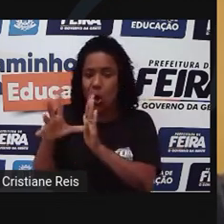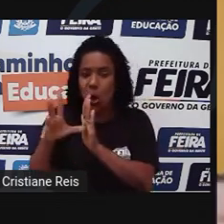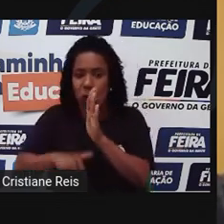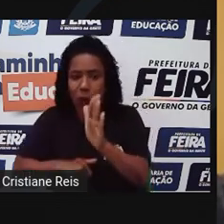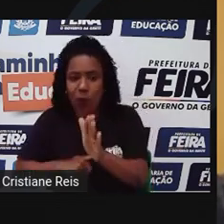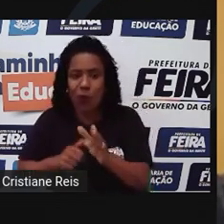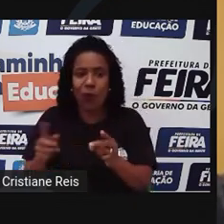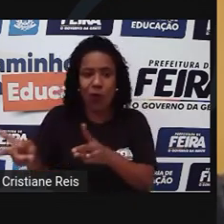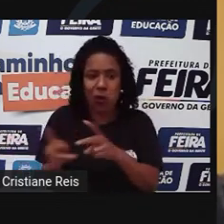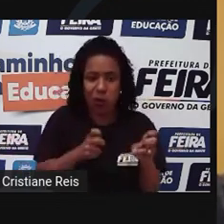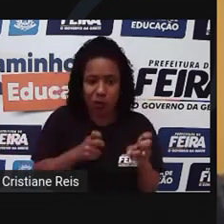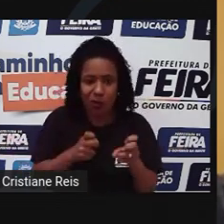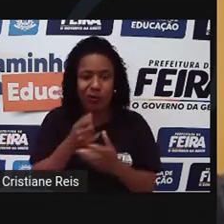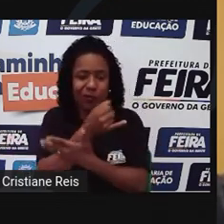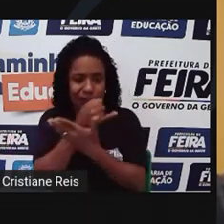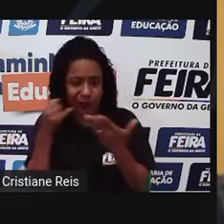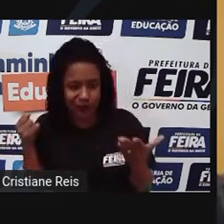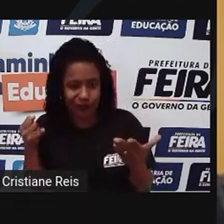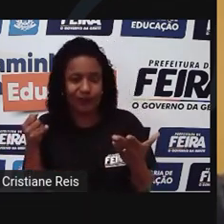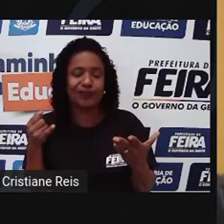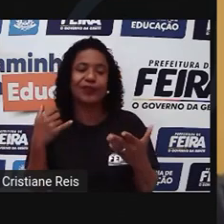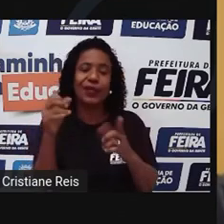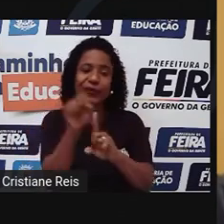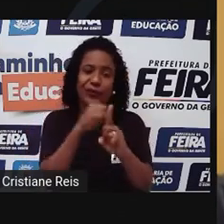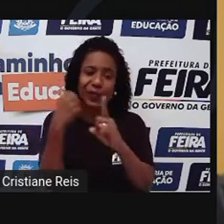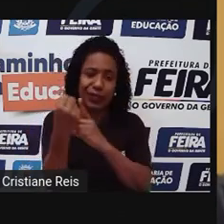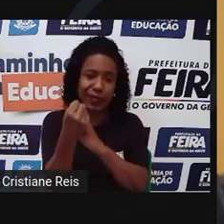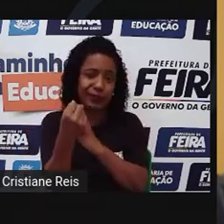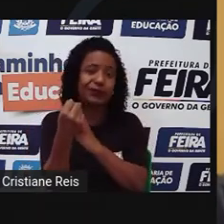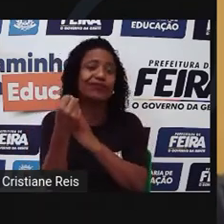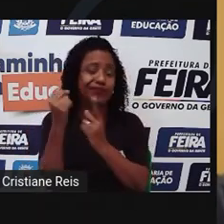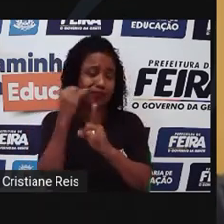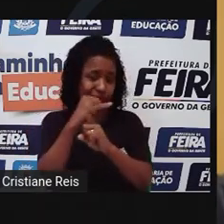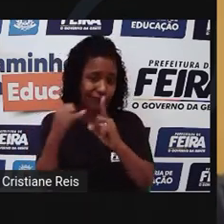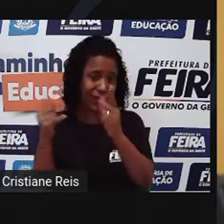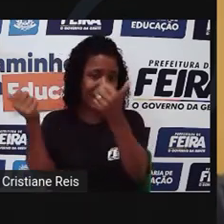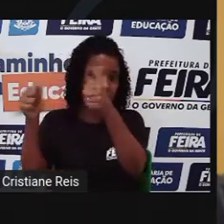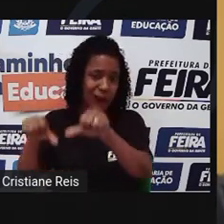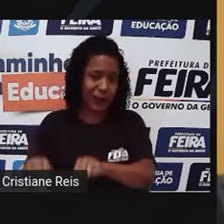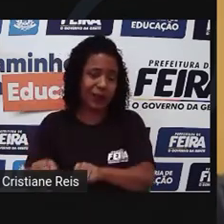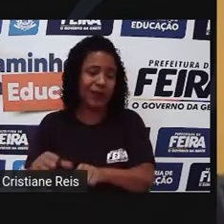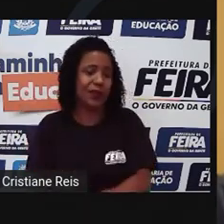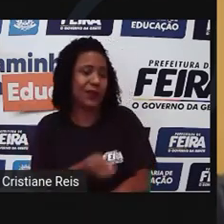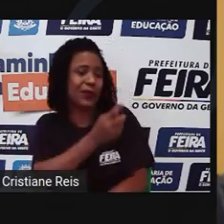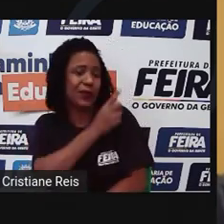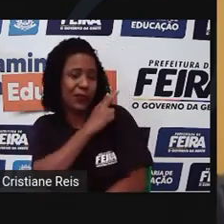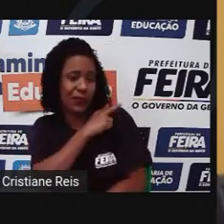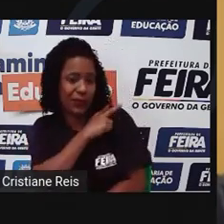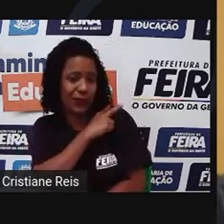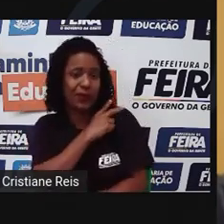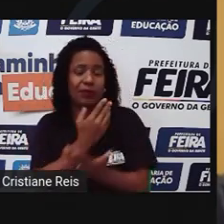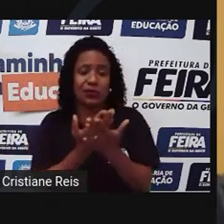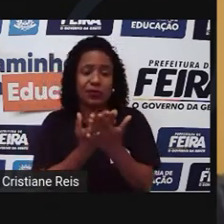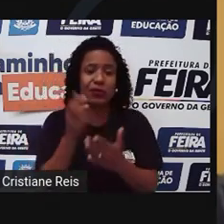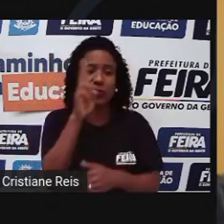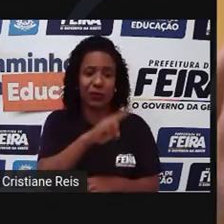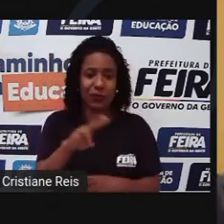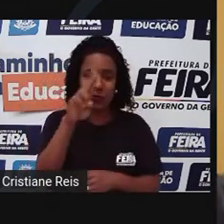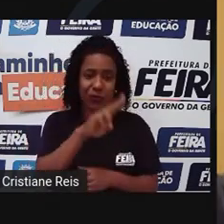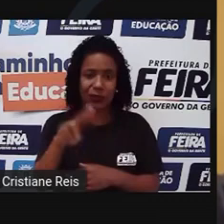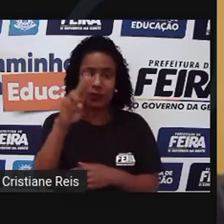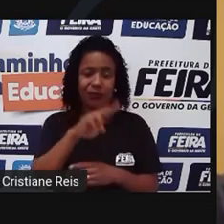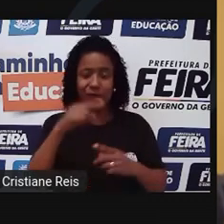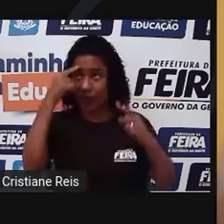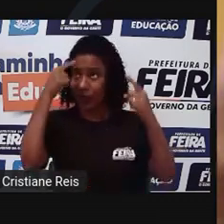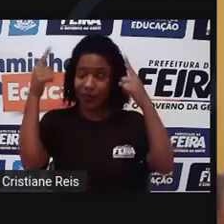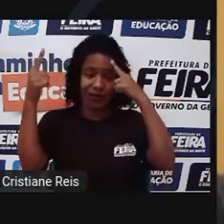acaba perdendo gerações inteiras que poderiam estudar, poderiam ir até o ensino médio, poderiam entrar na faculdade, poderiam ser mais produtivas, poderiam ter novas